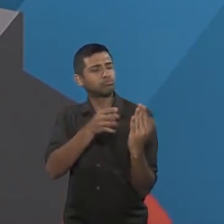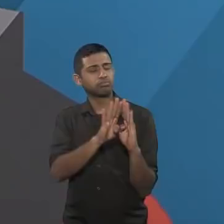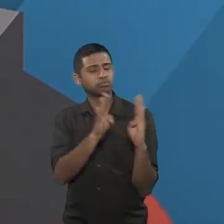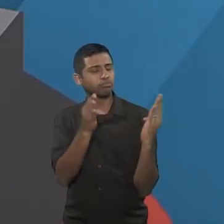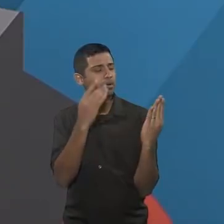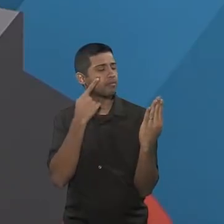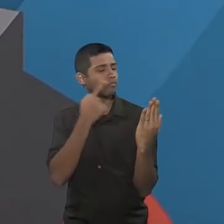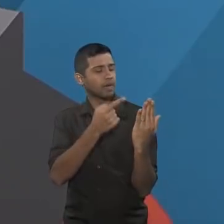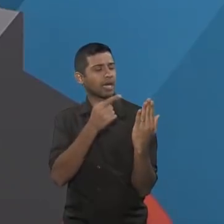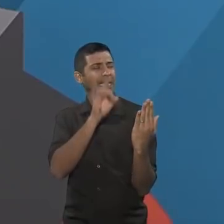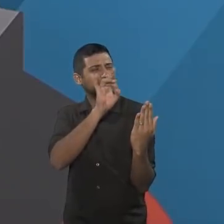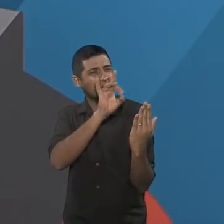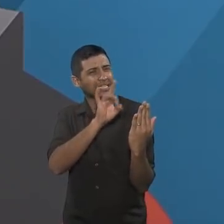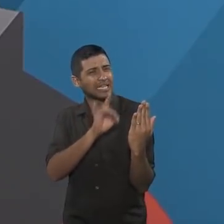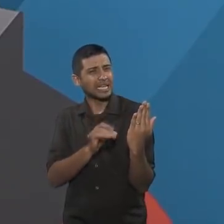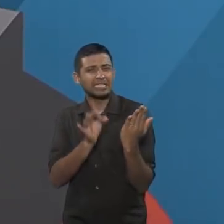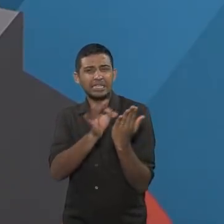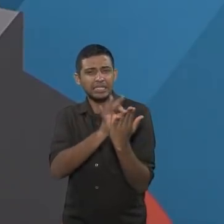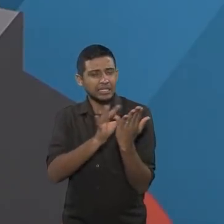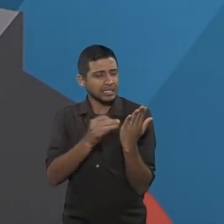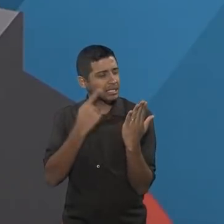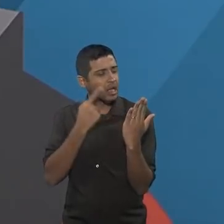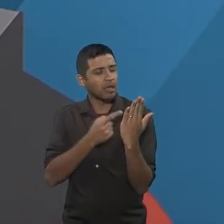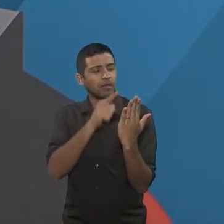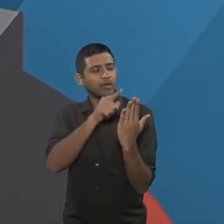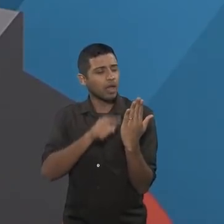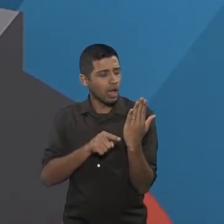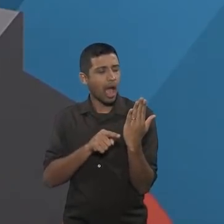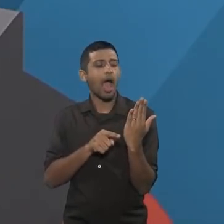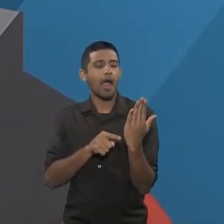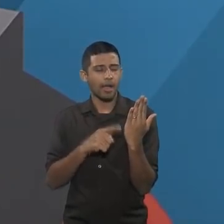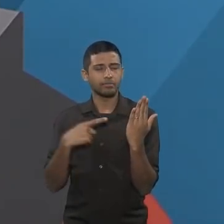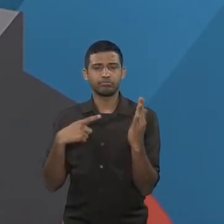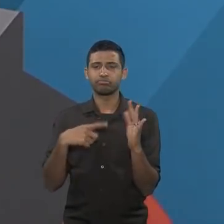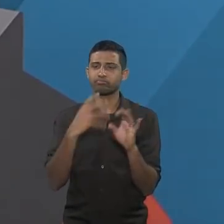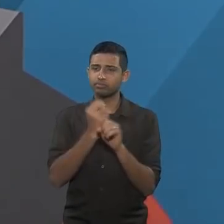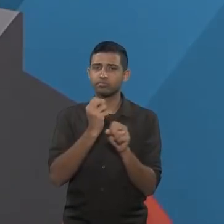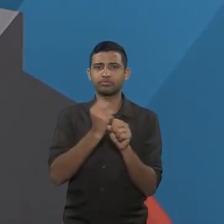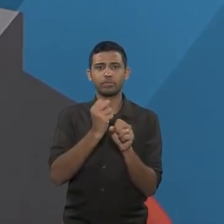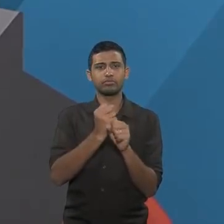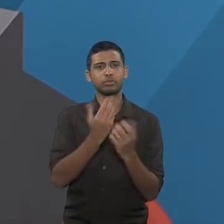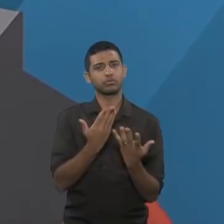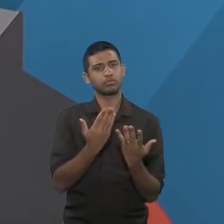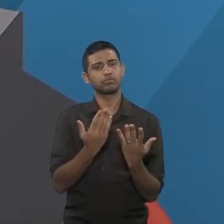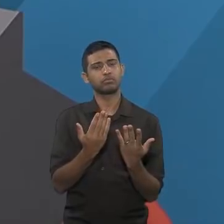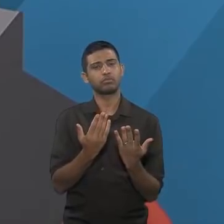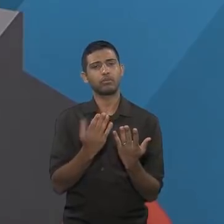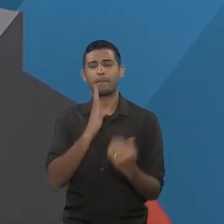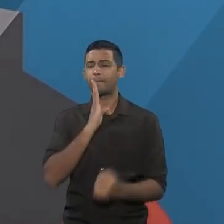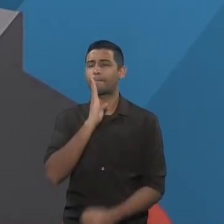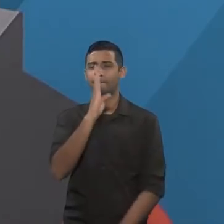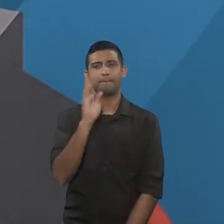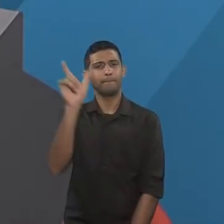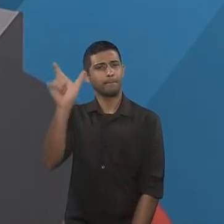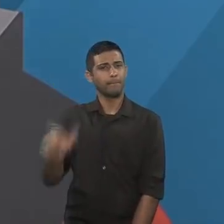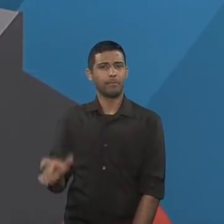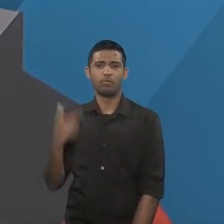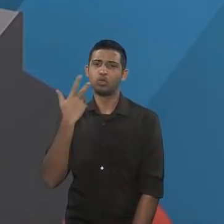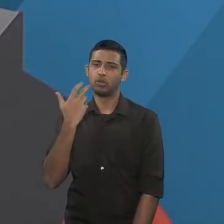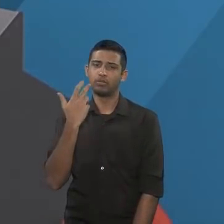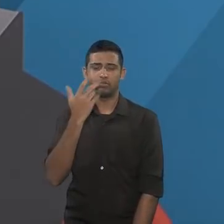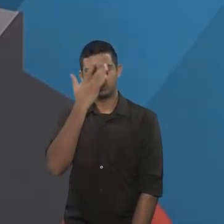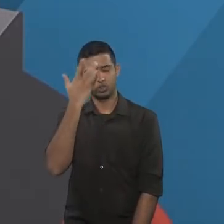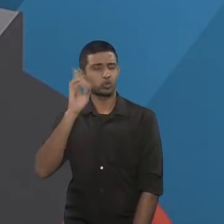Precisa entender cada centavo que é contabilizada nessa conta do consumidor. Principalmente o consumidor